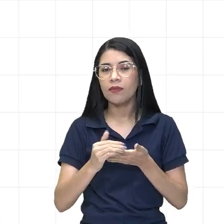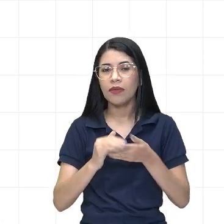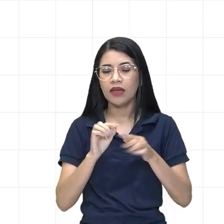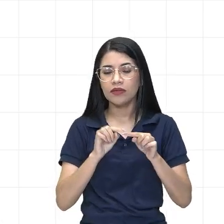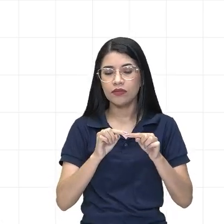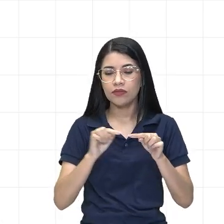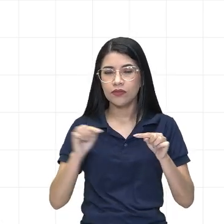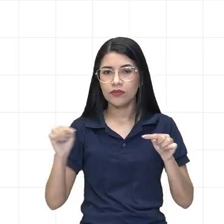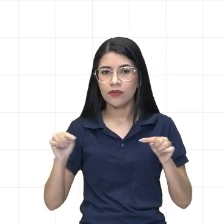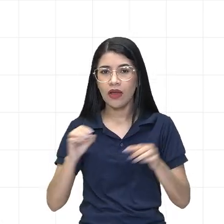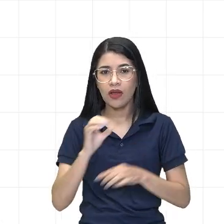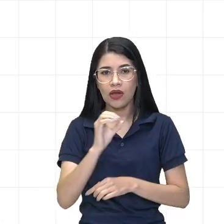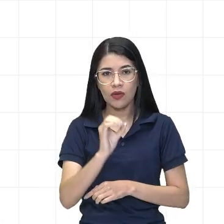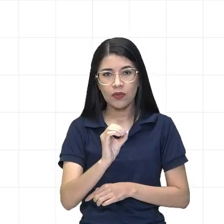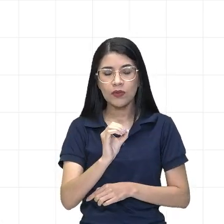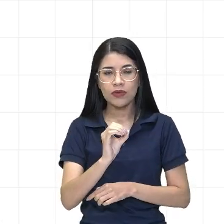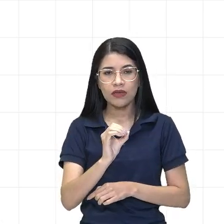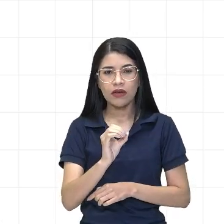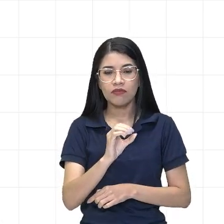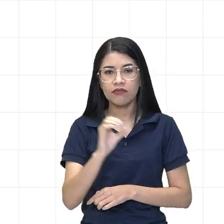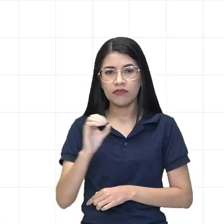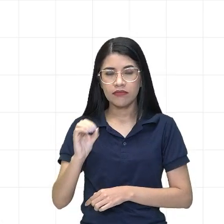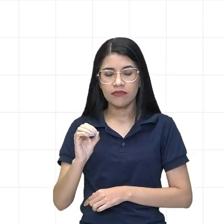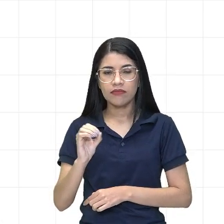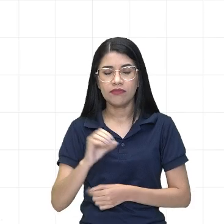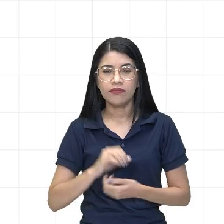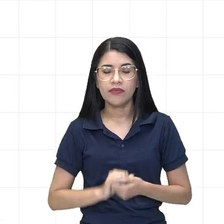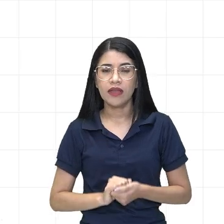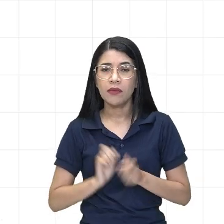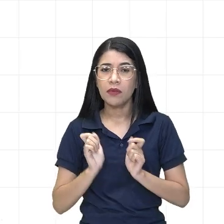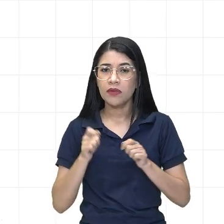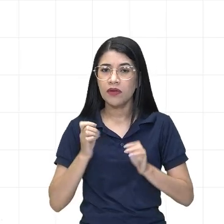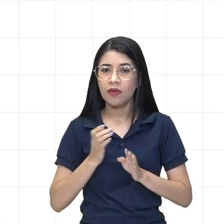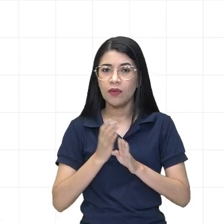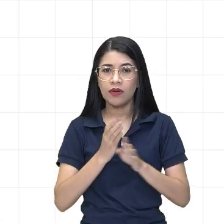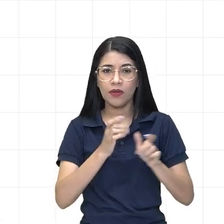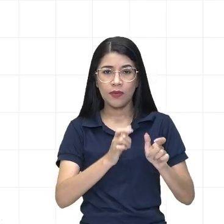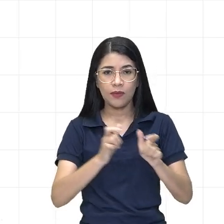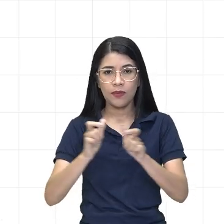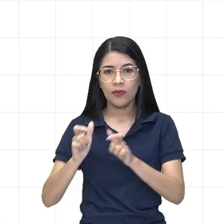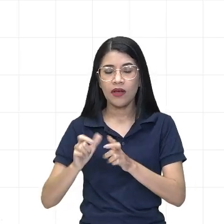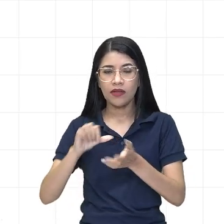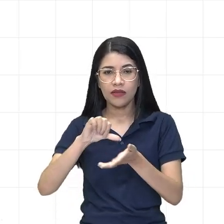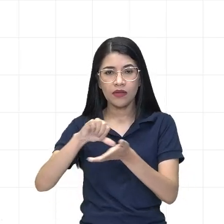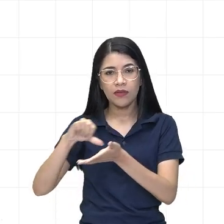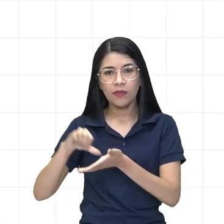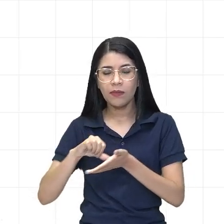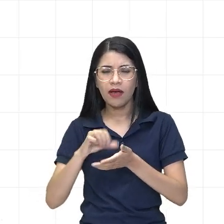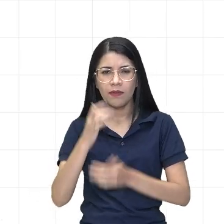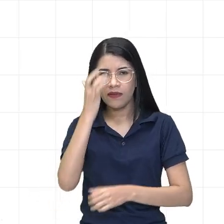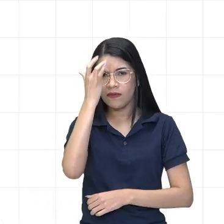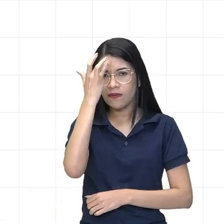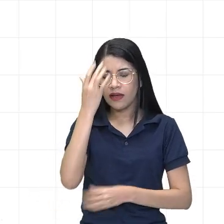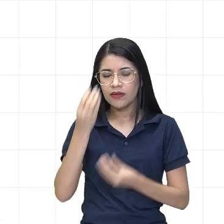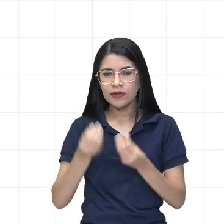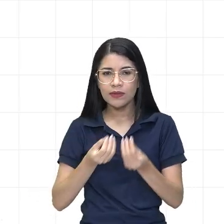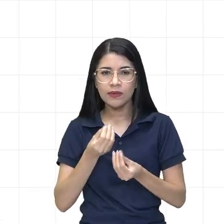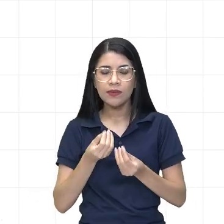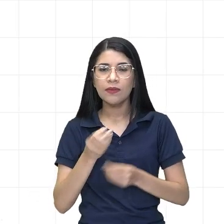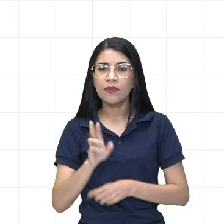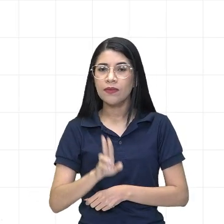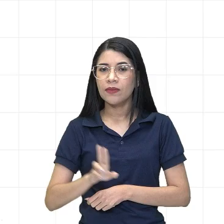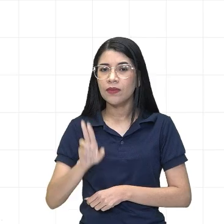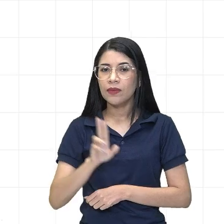o zero de tudo. E para encontrar qualquer lugar nesse mapa? Simples. Usamos um